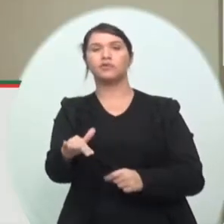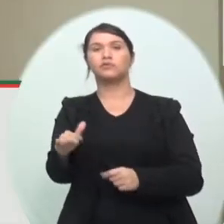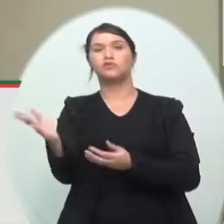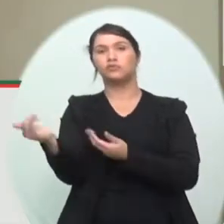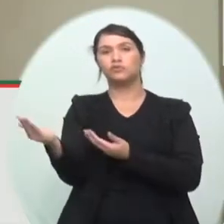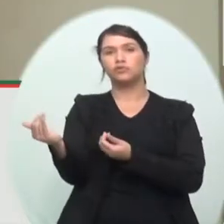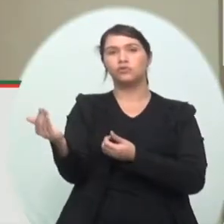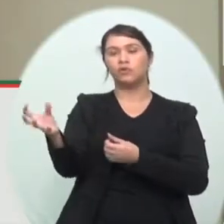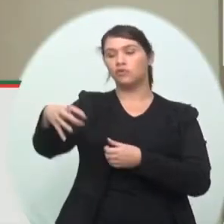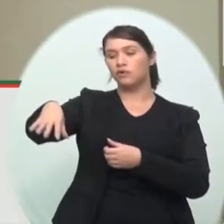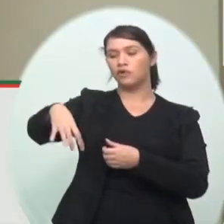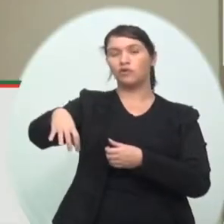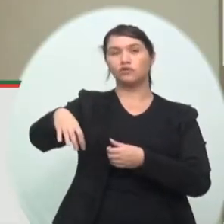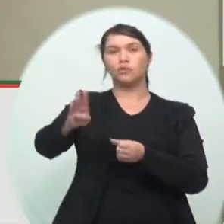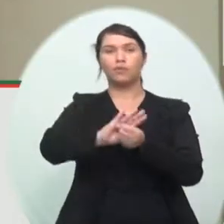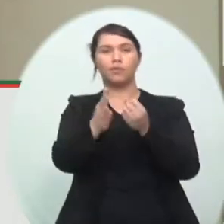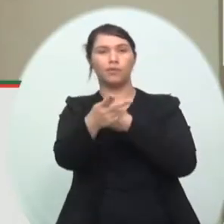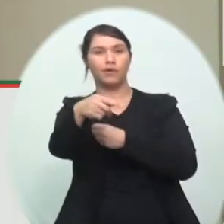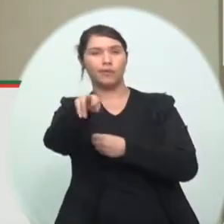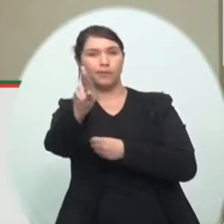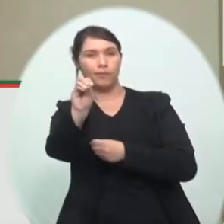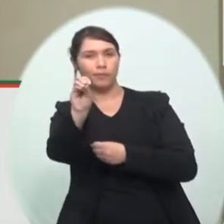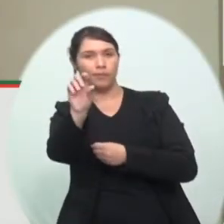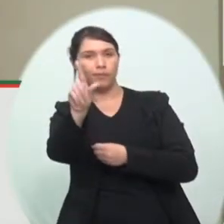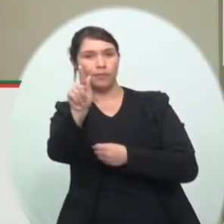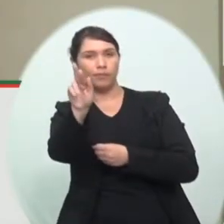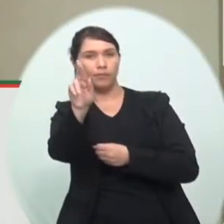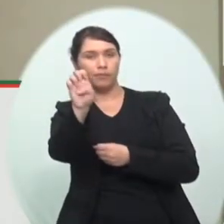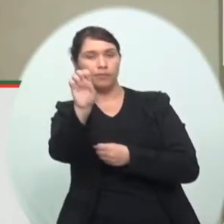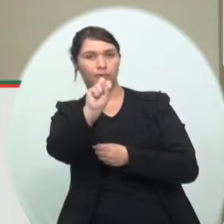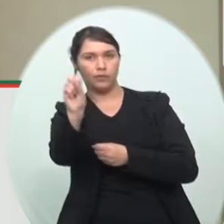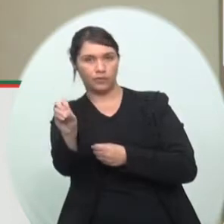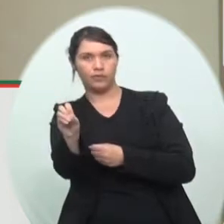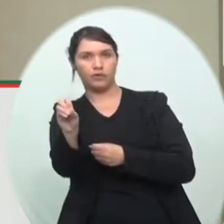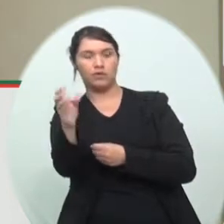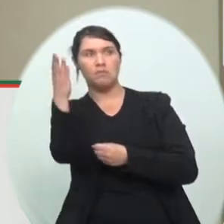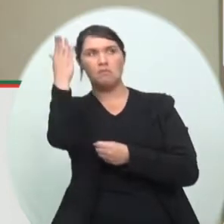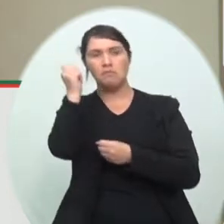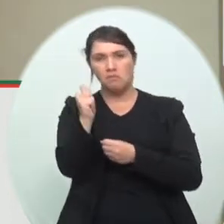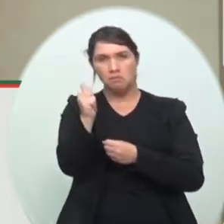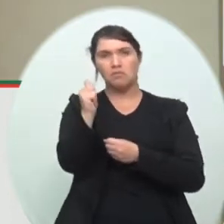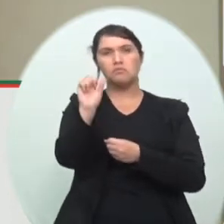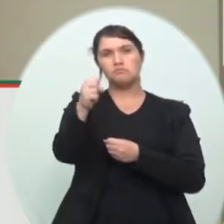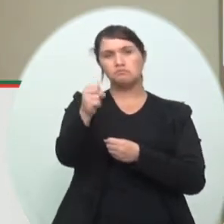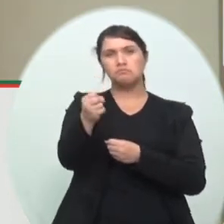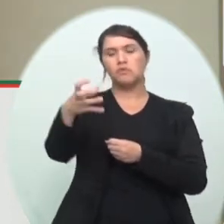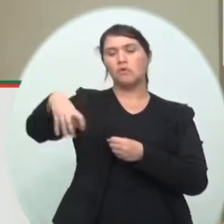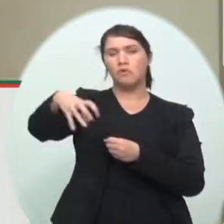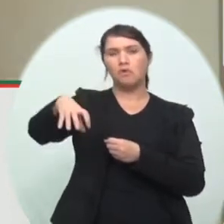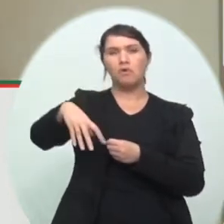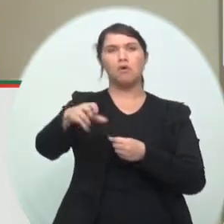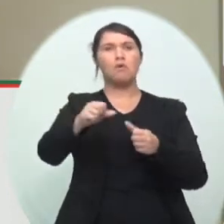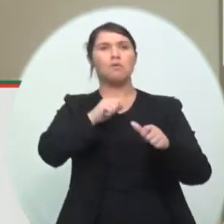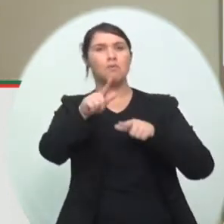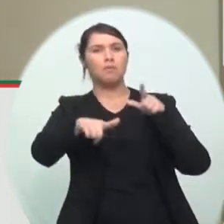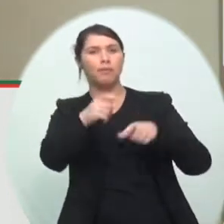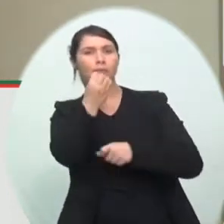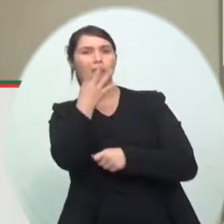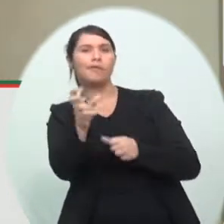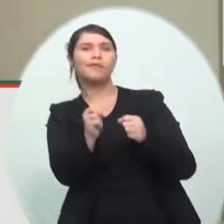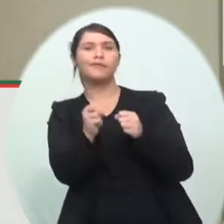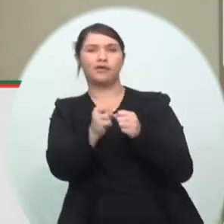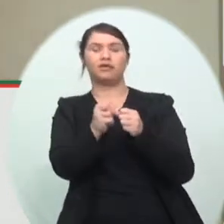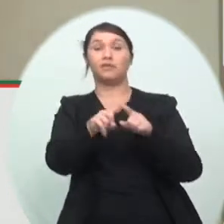bairro Progresso. A gente sabe que aquela região já realiza um trabalho bacana através da LBV instalada naquele local, mas agora,